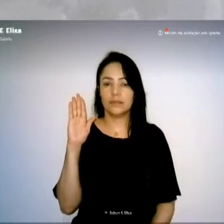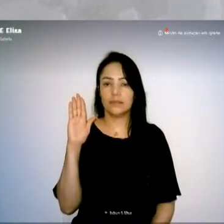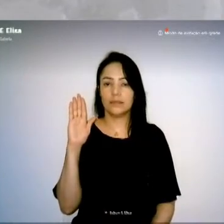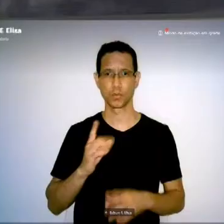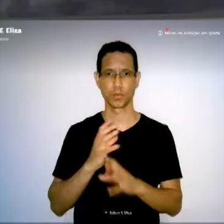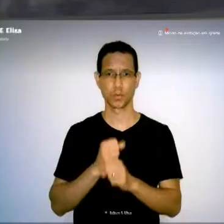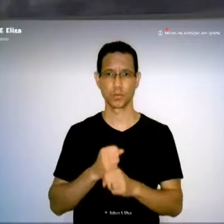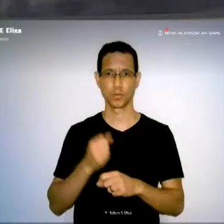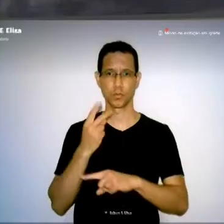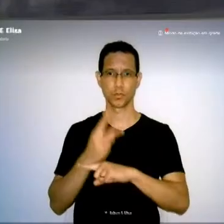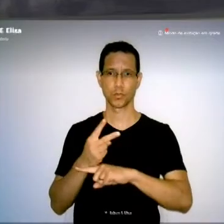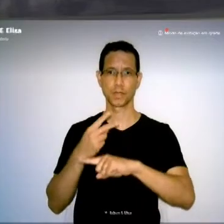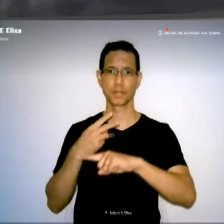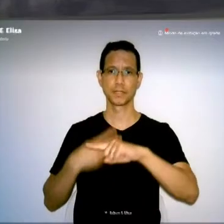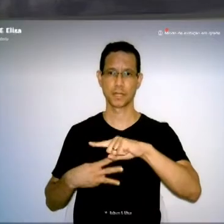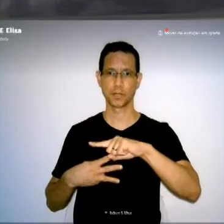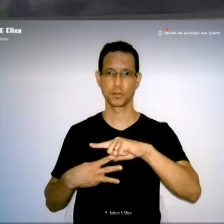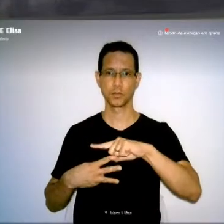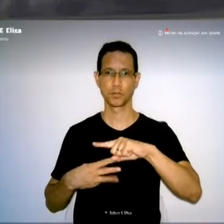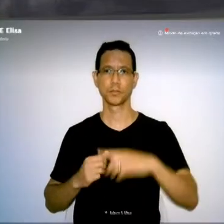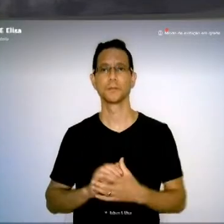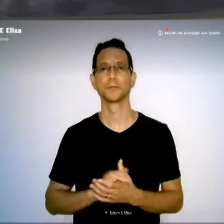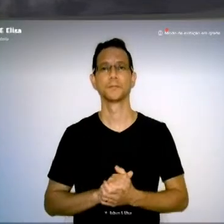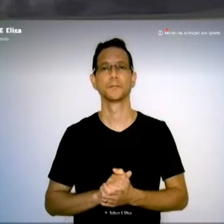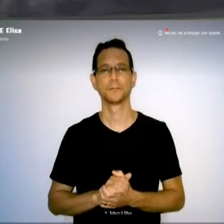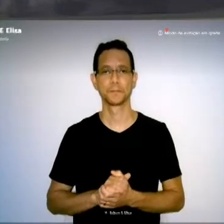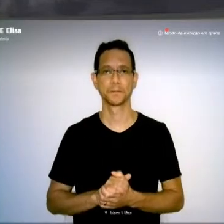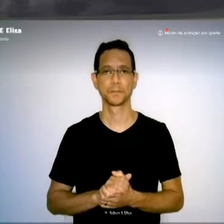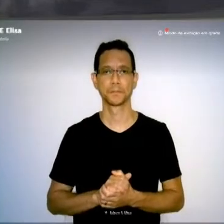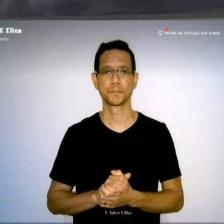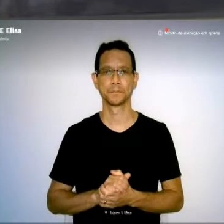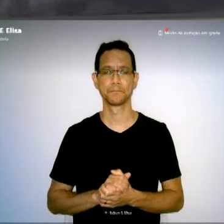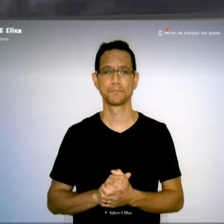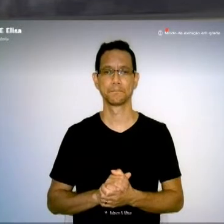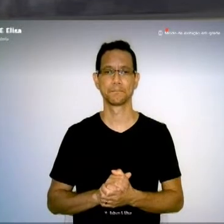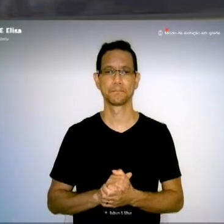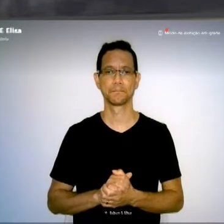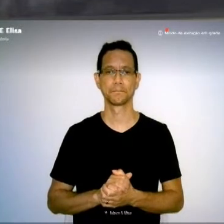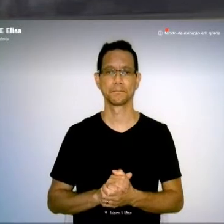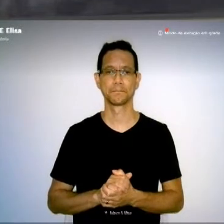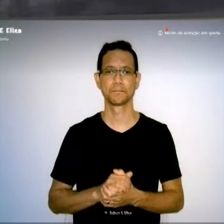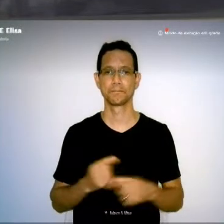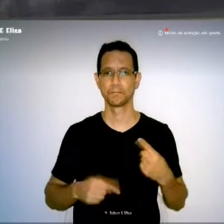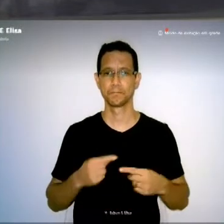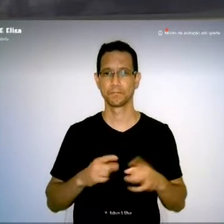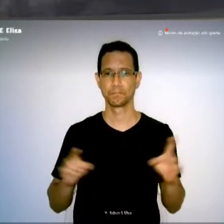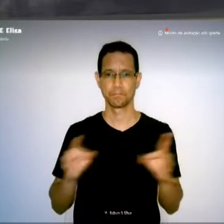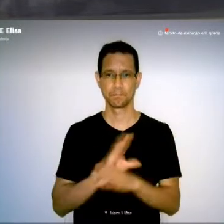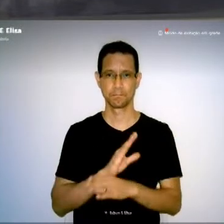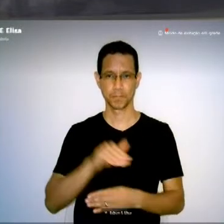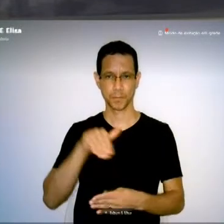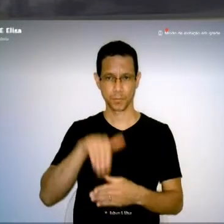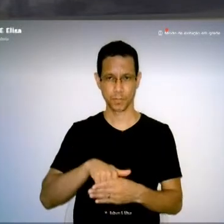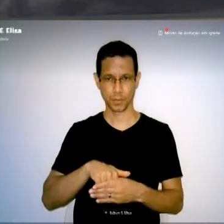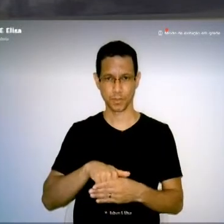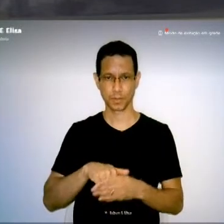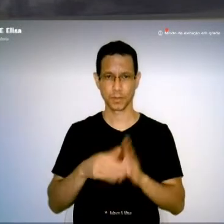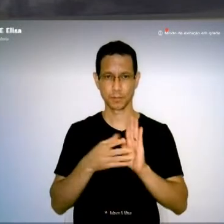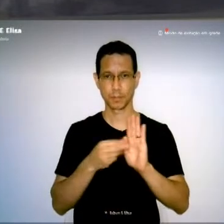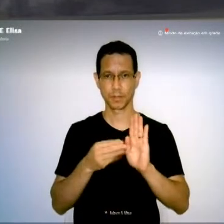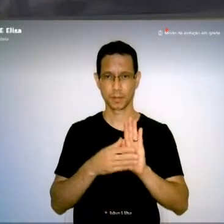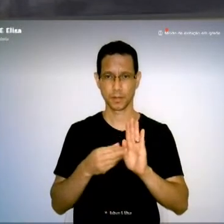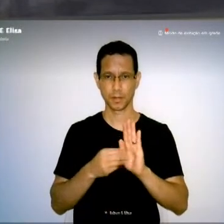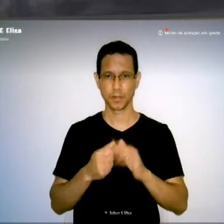Felício. Já o projeto de decreto legislativo 5 de 2022, de autoria da mesa da Câmara, concedeu a